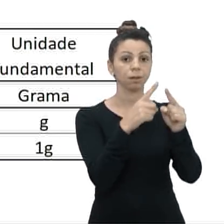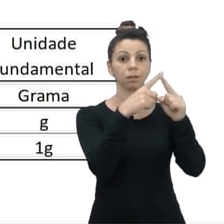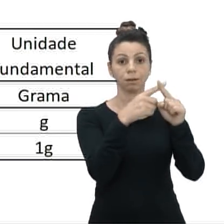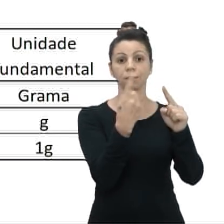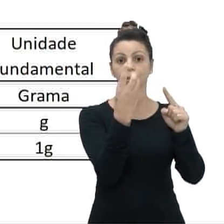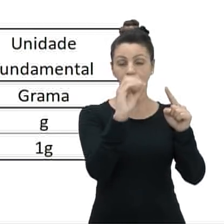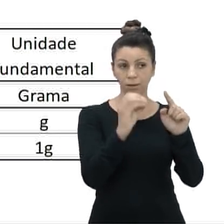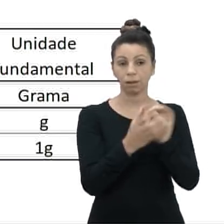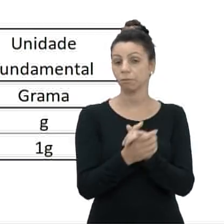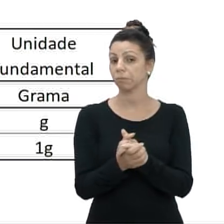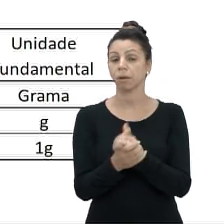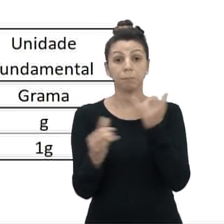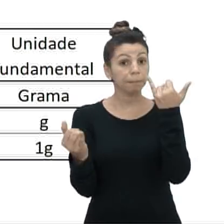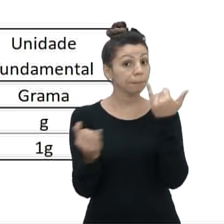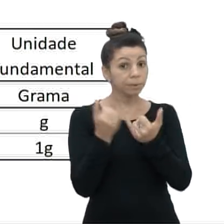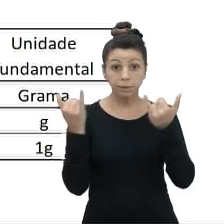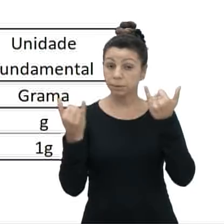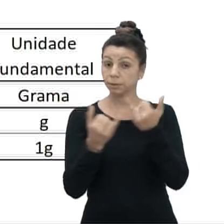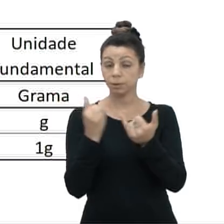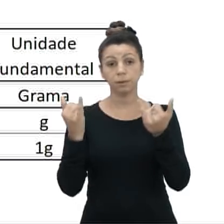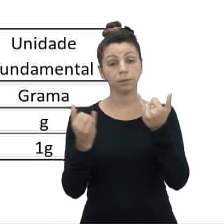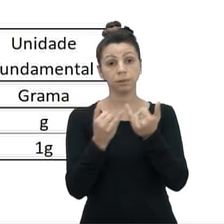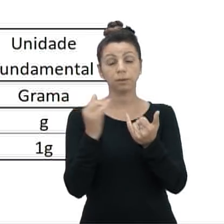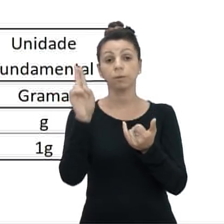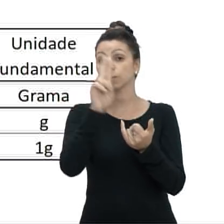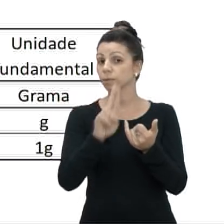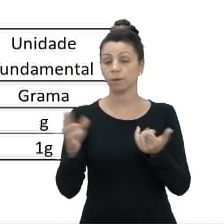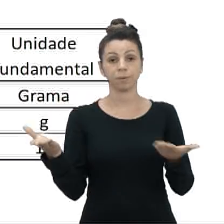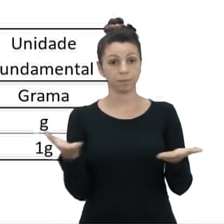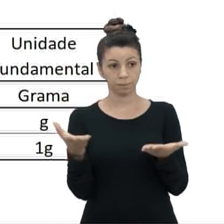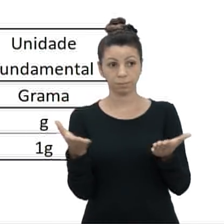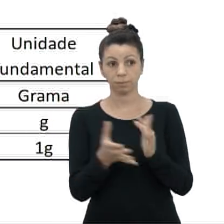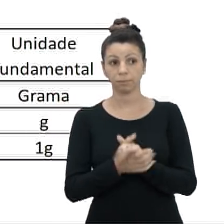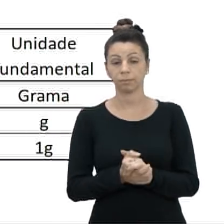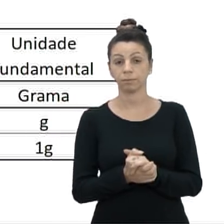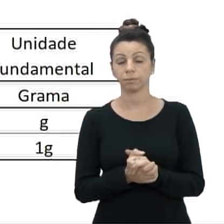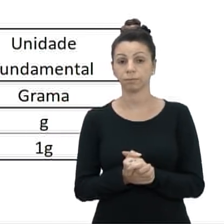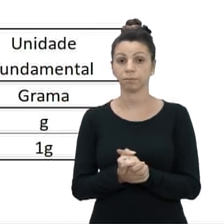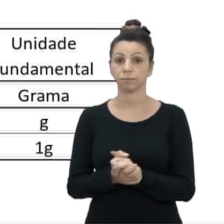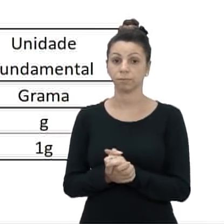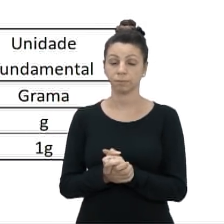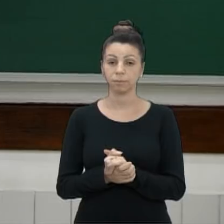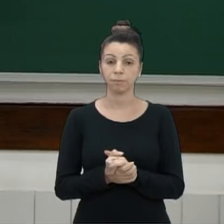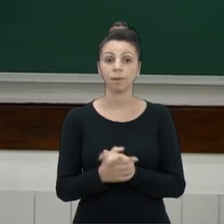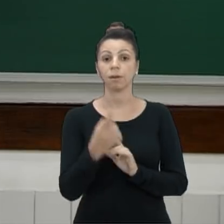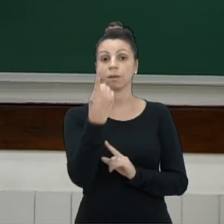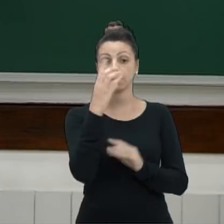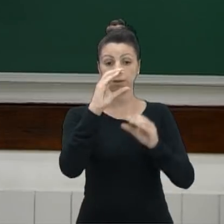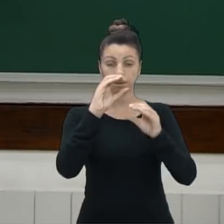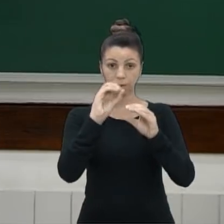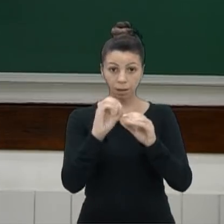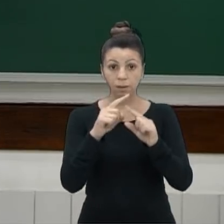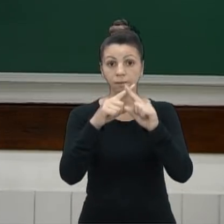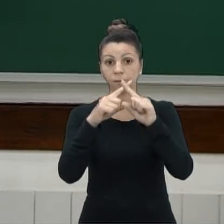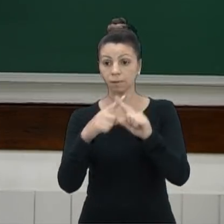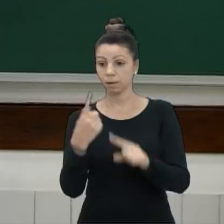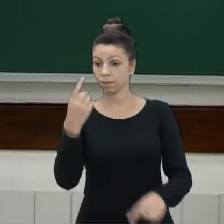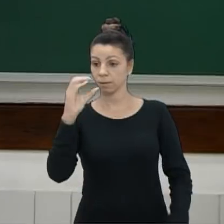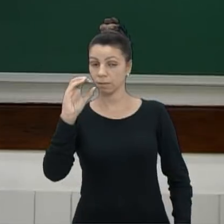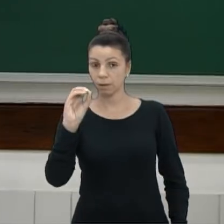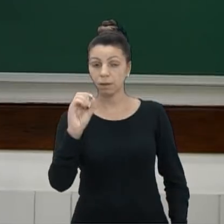última aula com a tabela de gramas, a gente vai usar agora 10 vezes 10 vezes